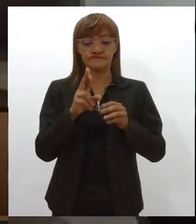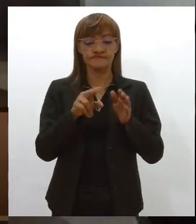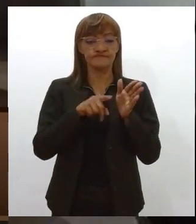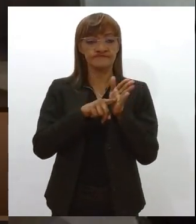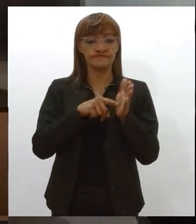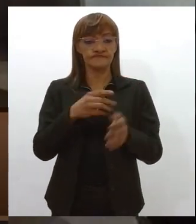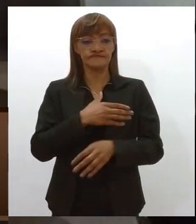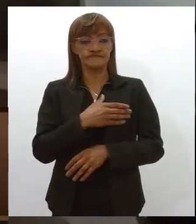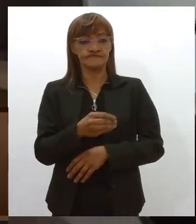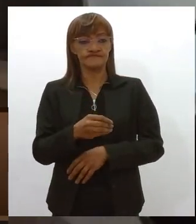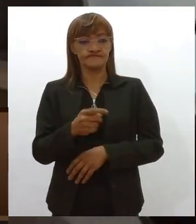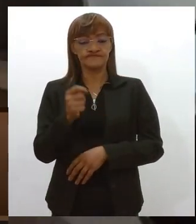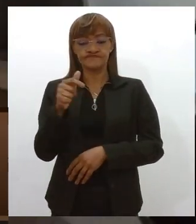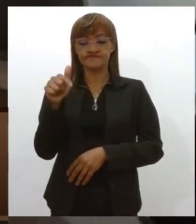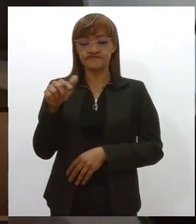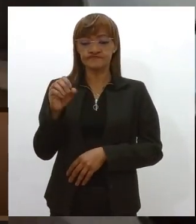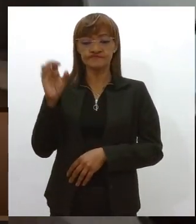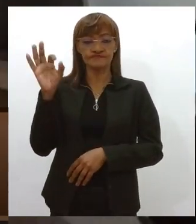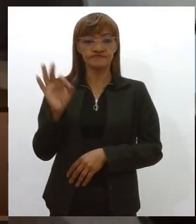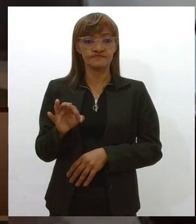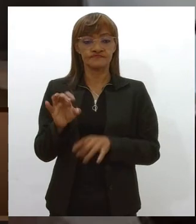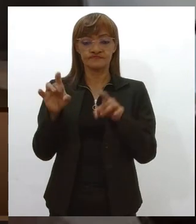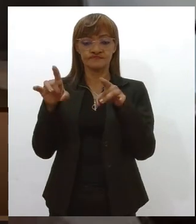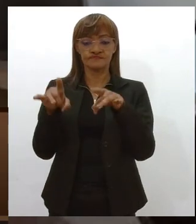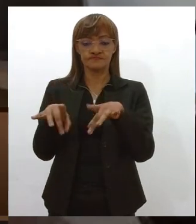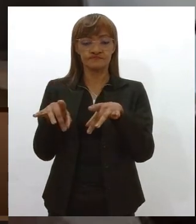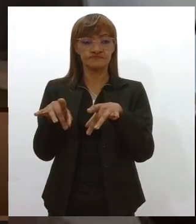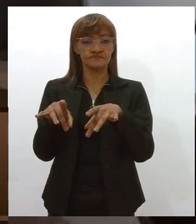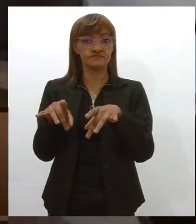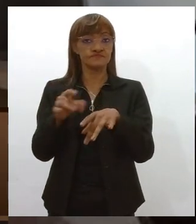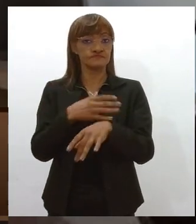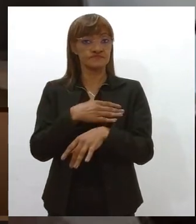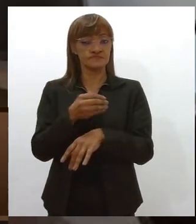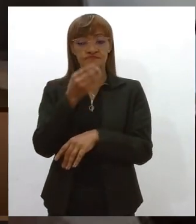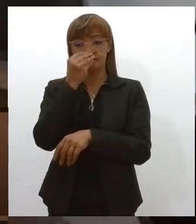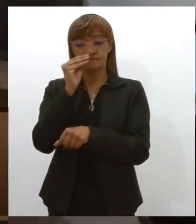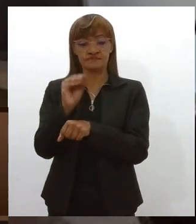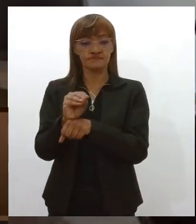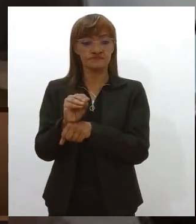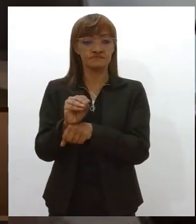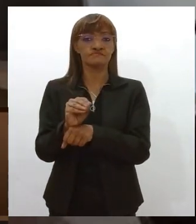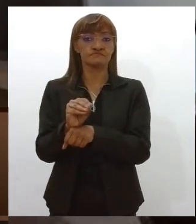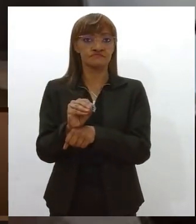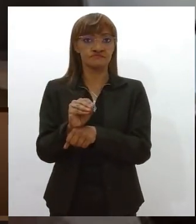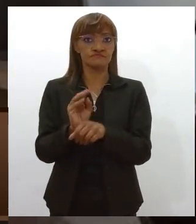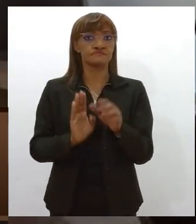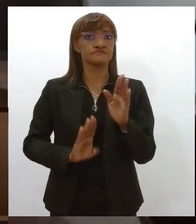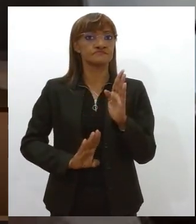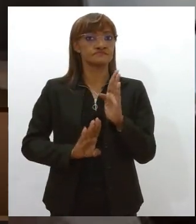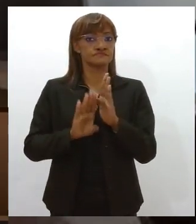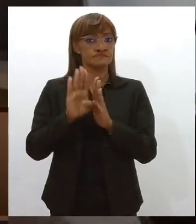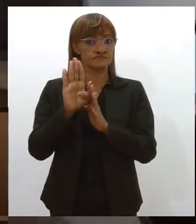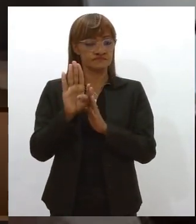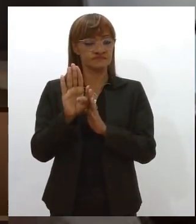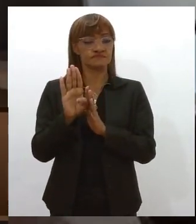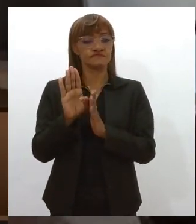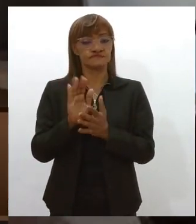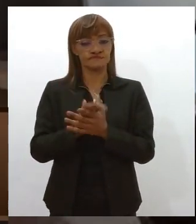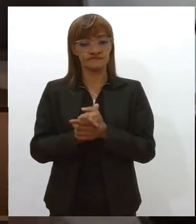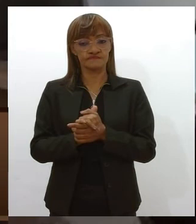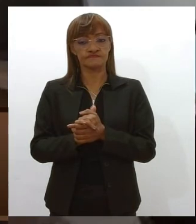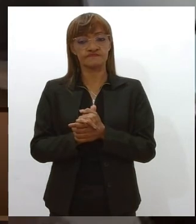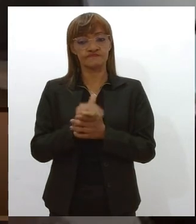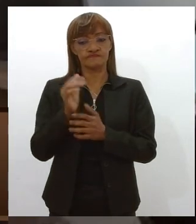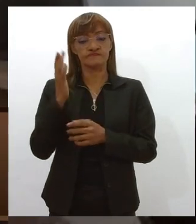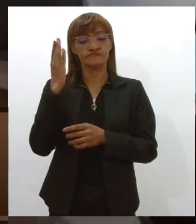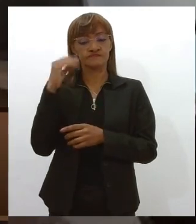companheiros abandonam seus filhos e suas companheiras. Então, é um número muito alto. Verdade. E a gente sabe que, né, que são mães,